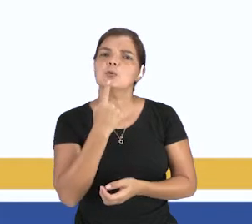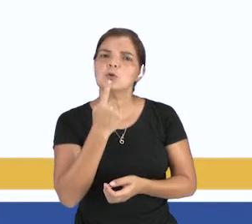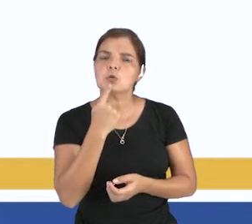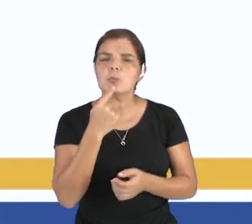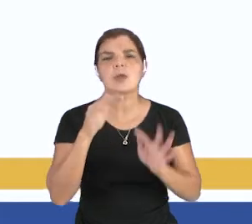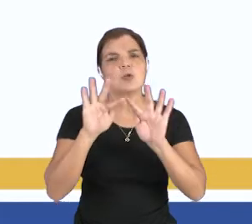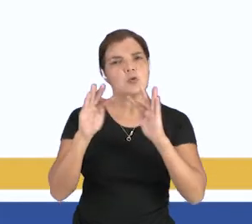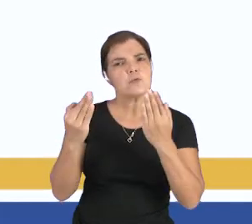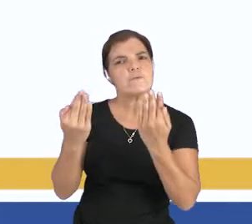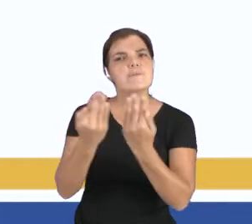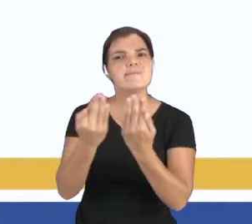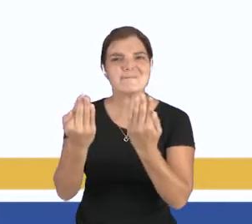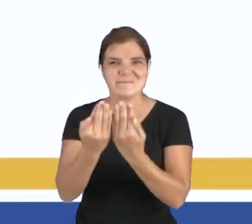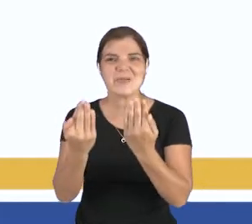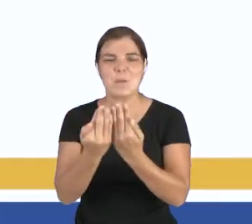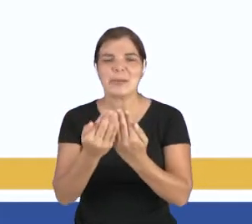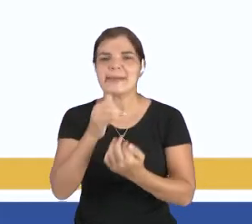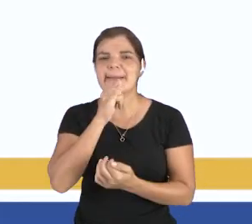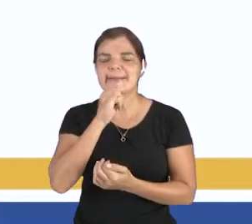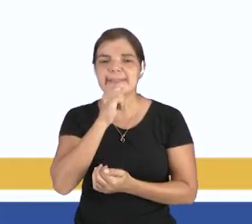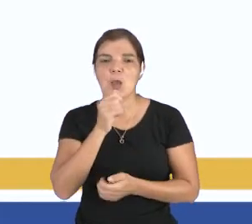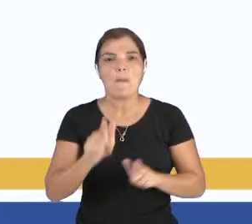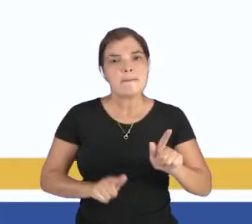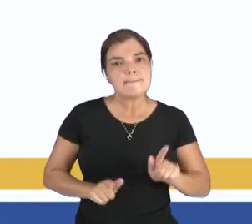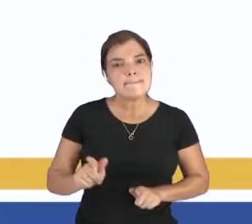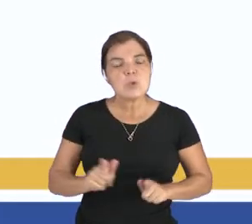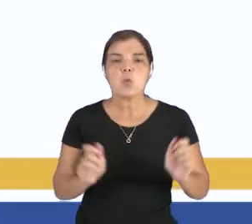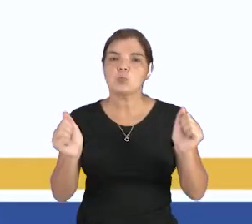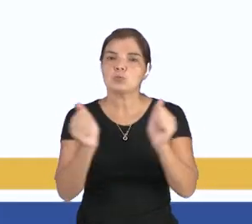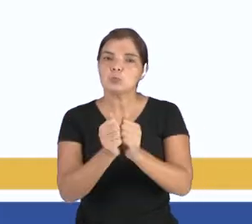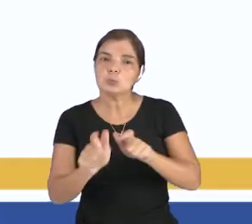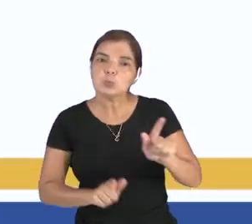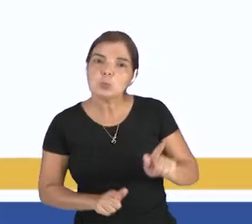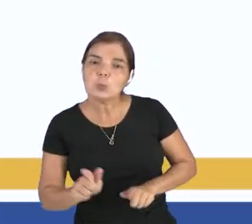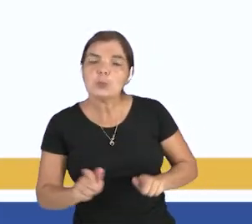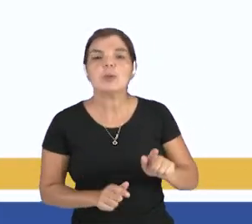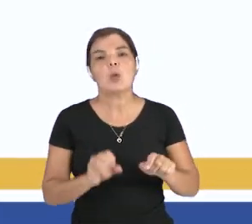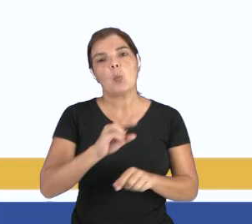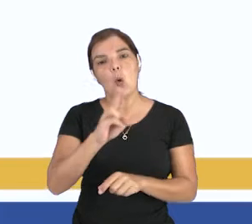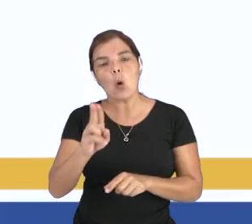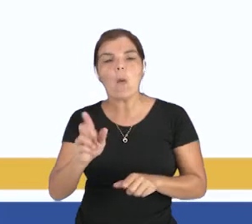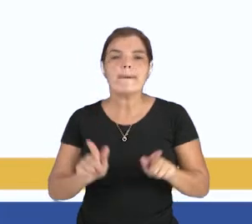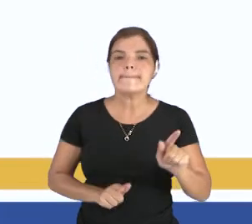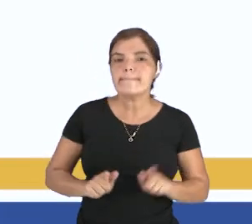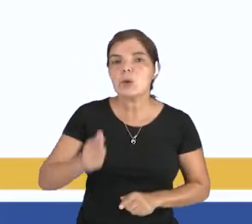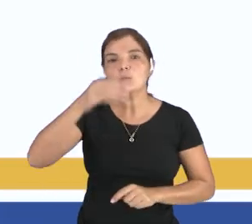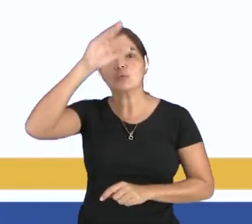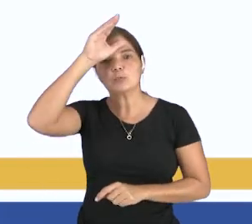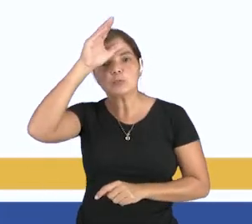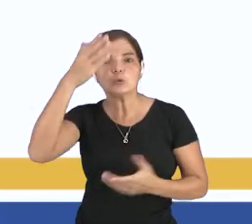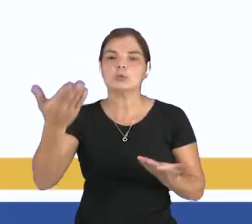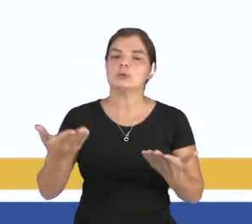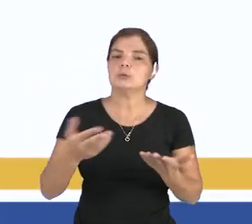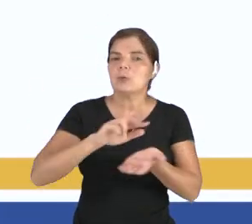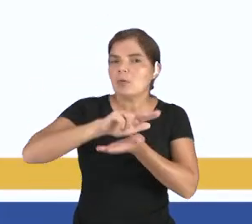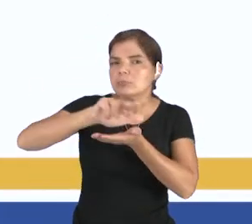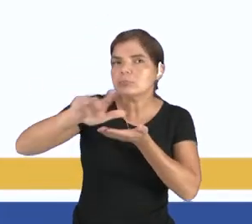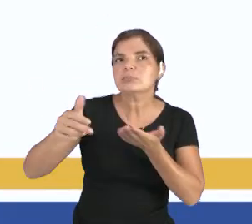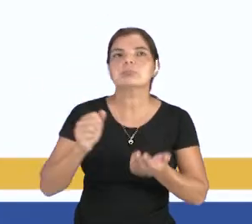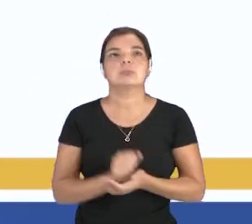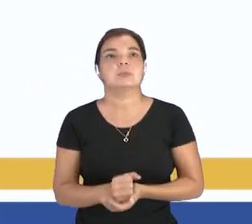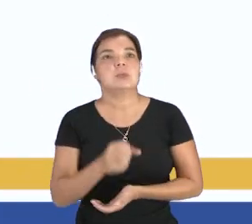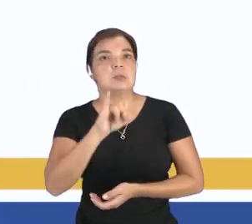de parente próximo, né, primo com prima, tio com primo, tio com sobrinho, e assim por diante.